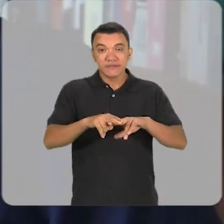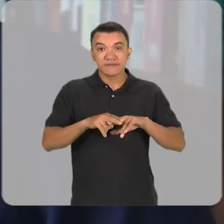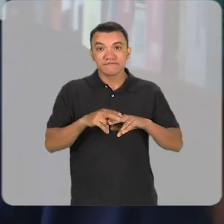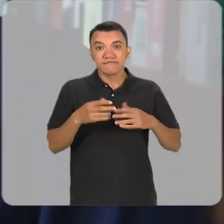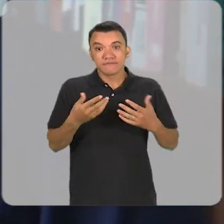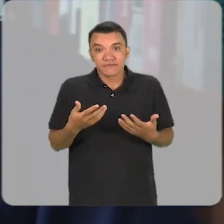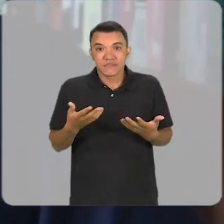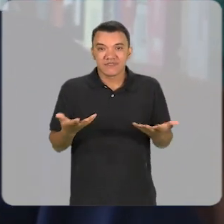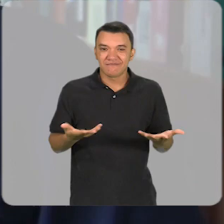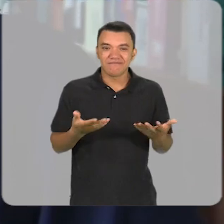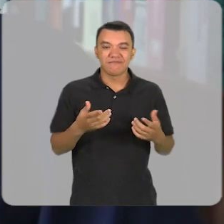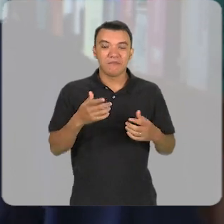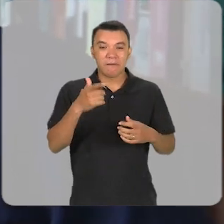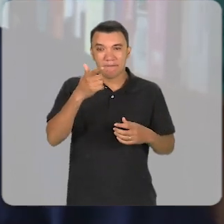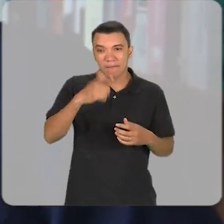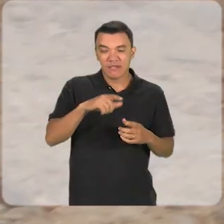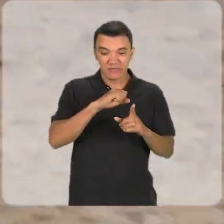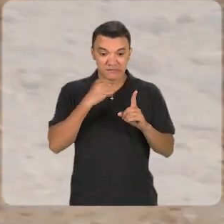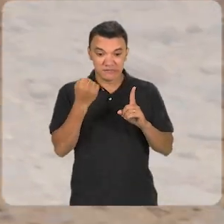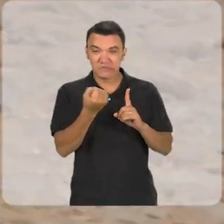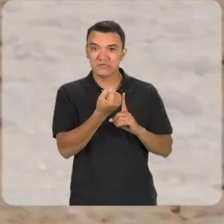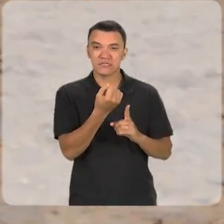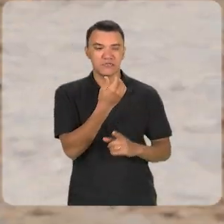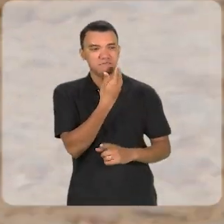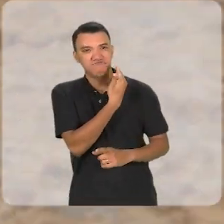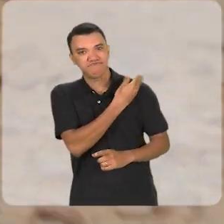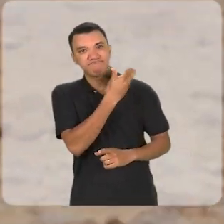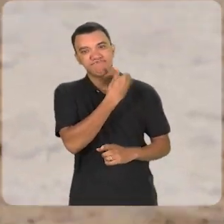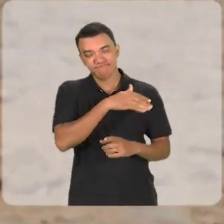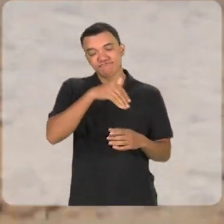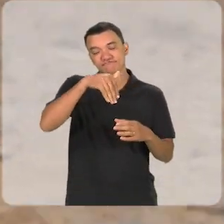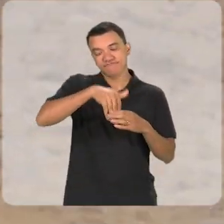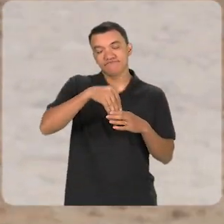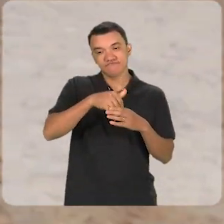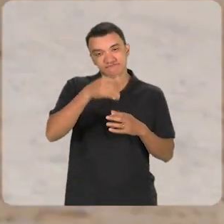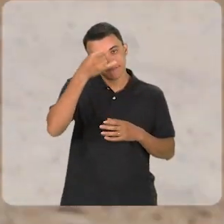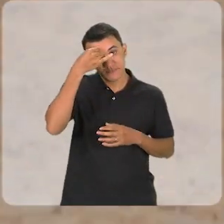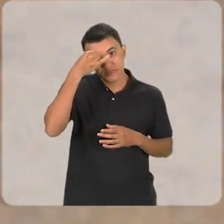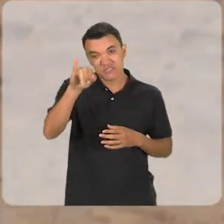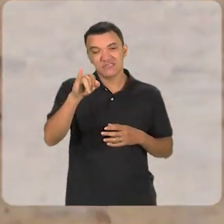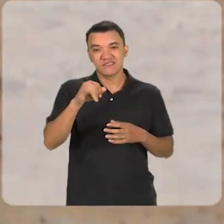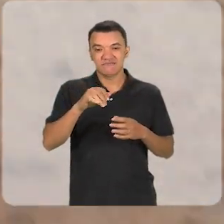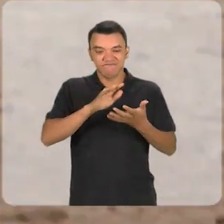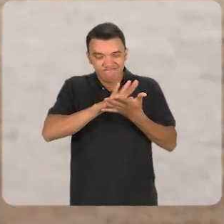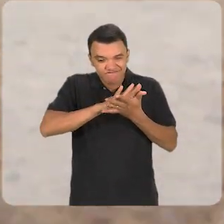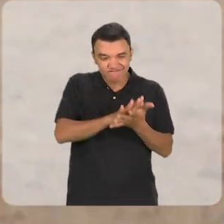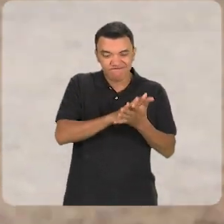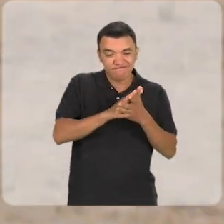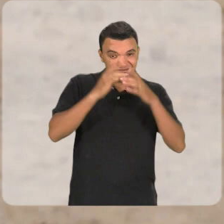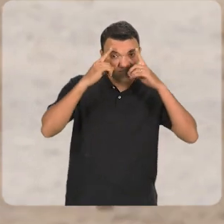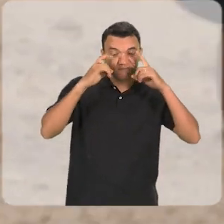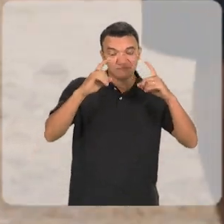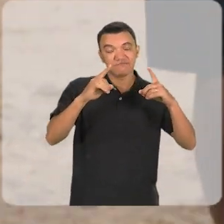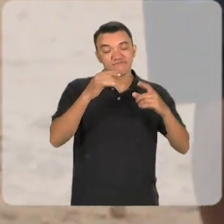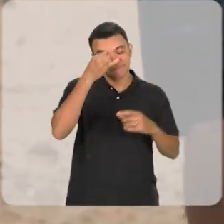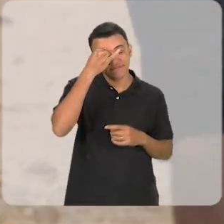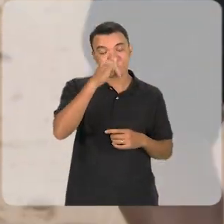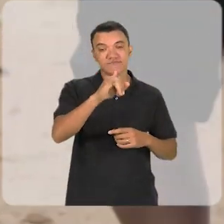mais ainda estigma dentro daquela sociedade, muito mais preconceito dentro daquela sociedade, exploração e violência dentro daquela